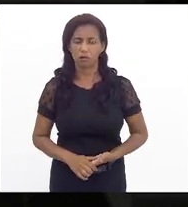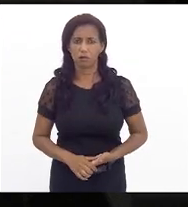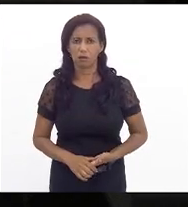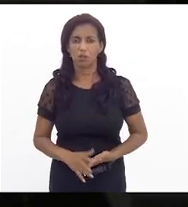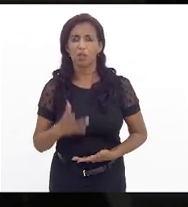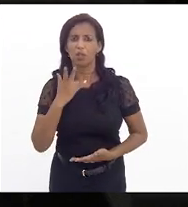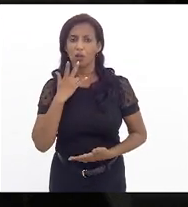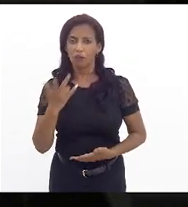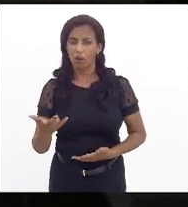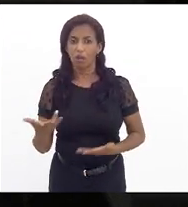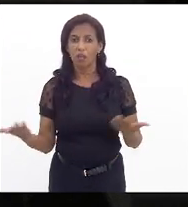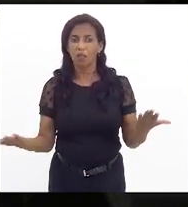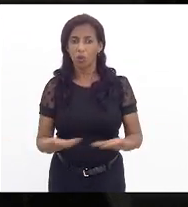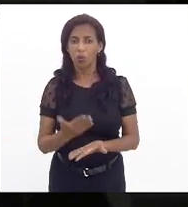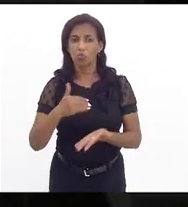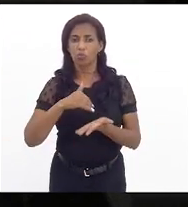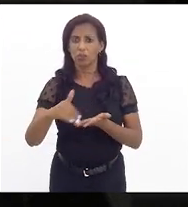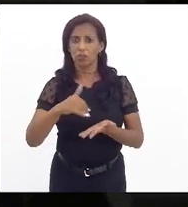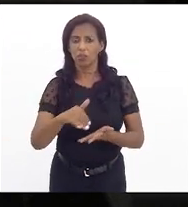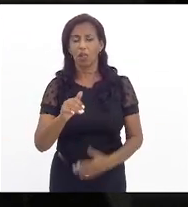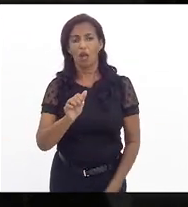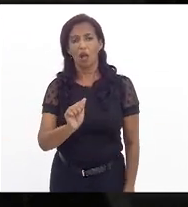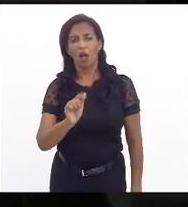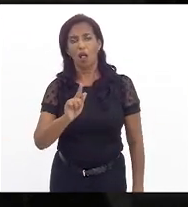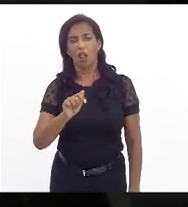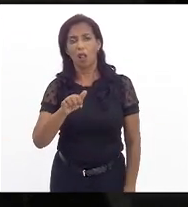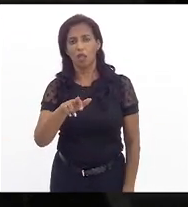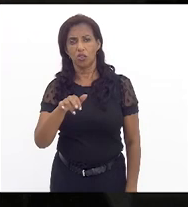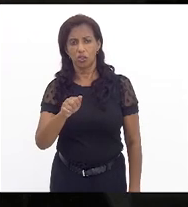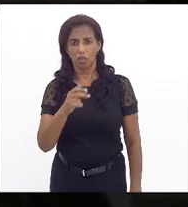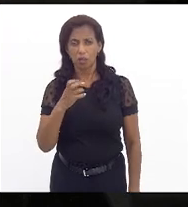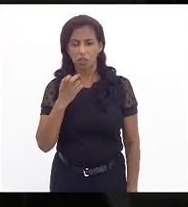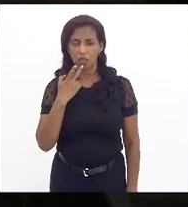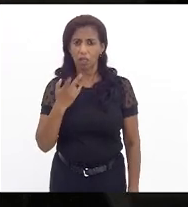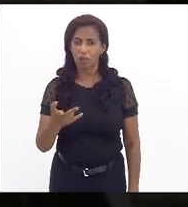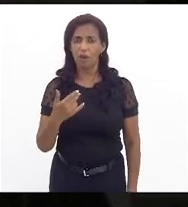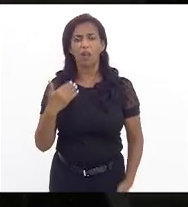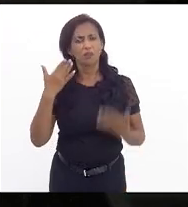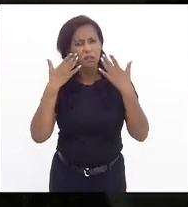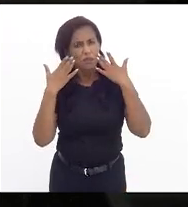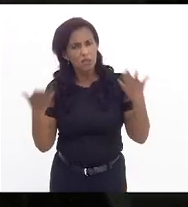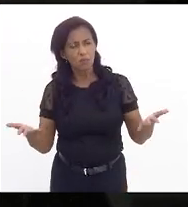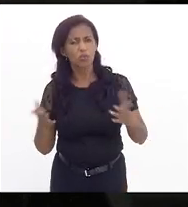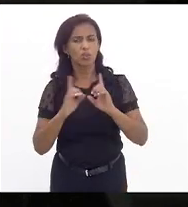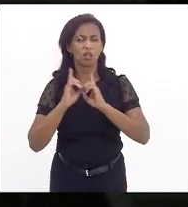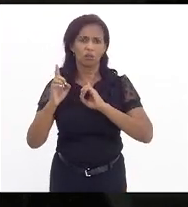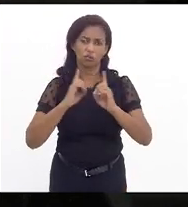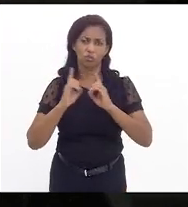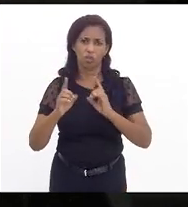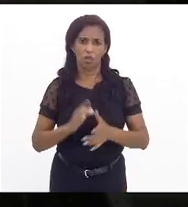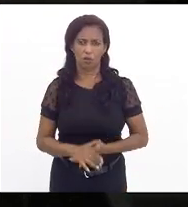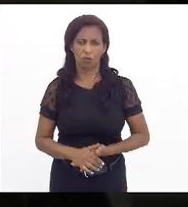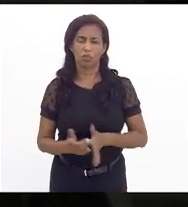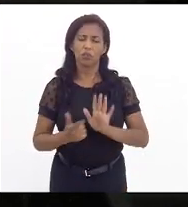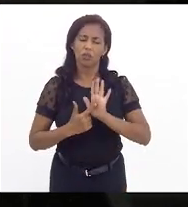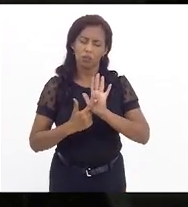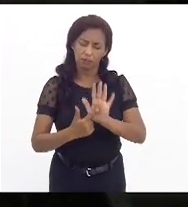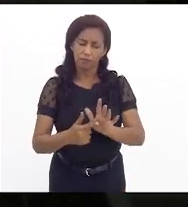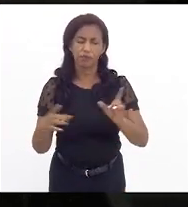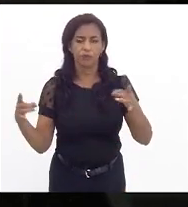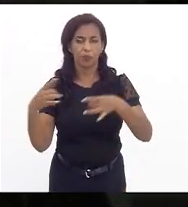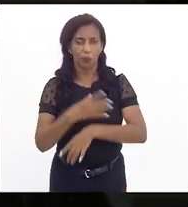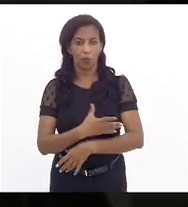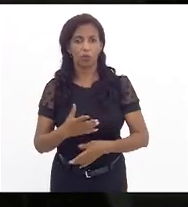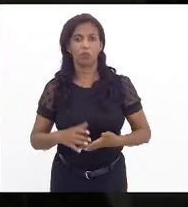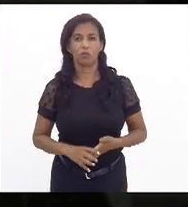que o atual secretário Alexandre Valle, faço questão de fazê-lo publicamente, tem se mostrado aberto ao diálogo. Tem se mostrado aberto ao diálogo,